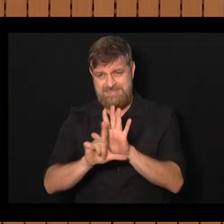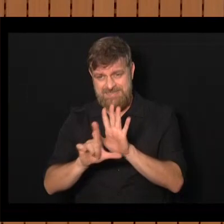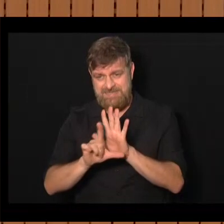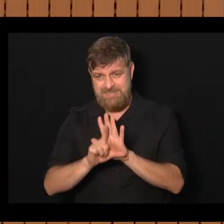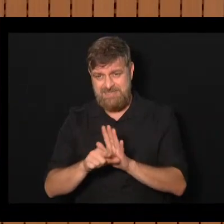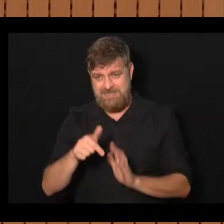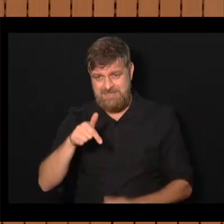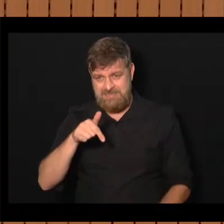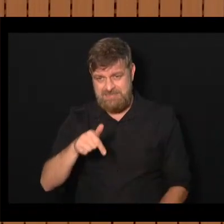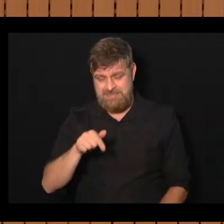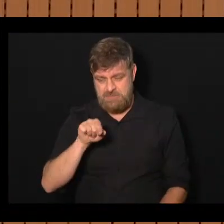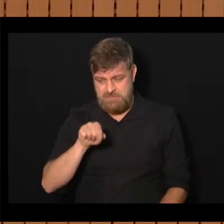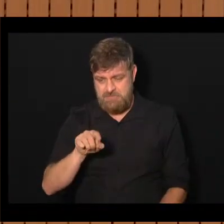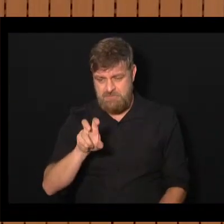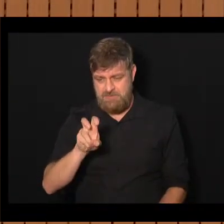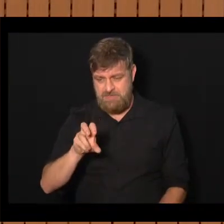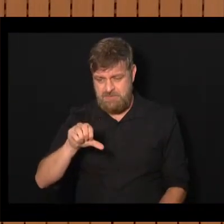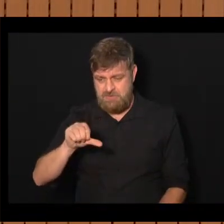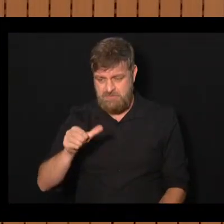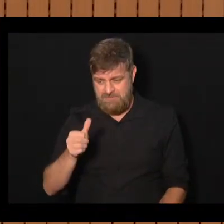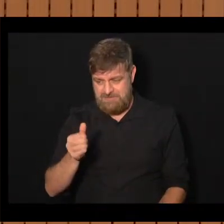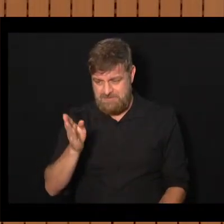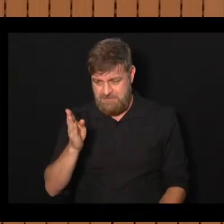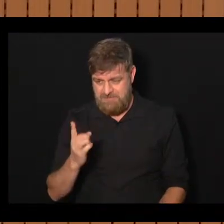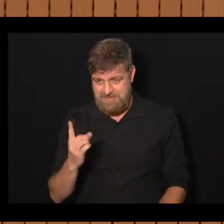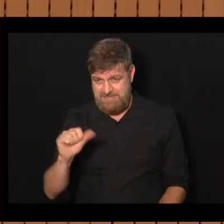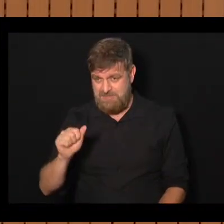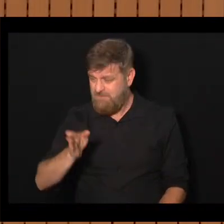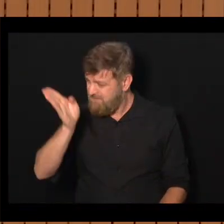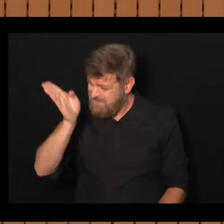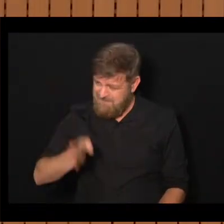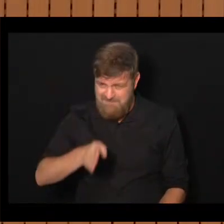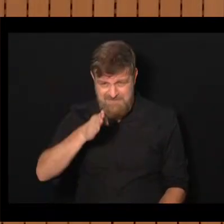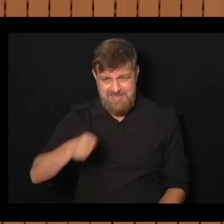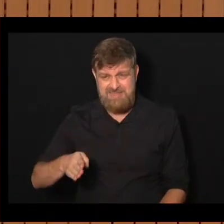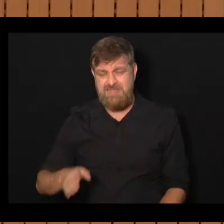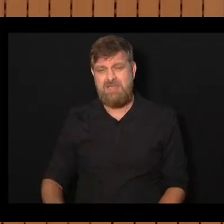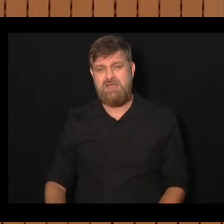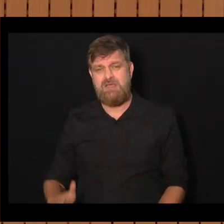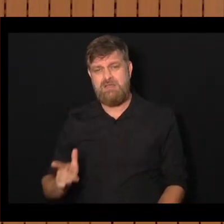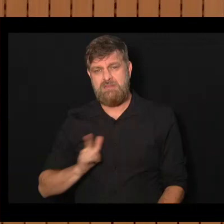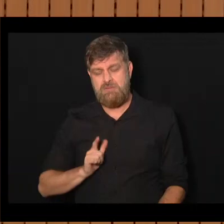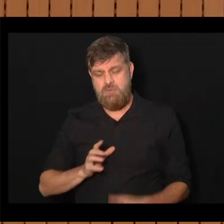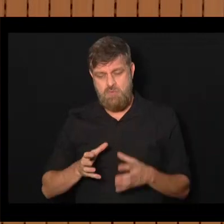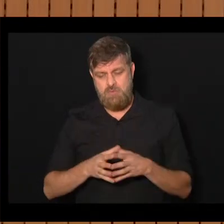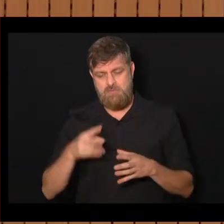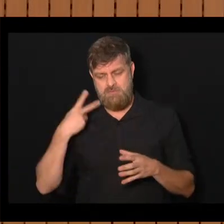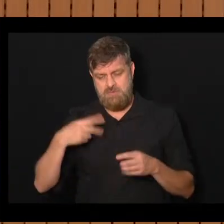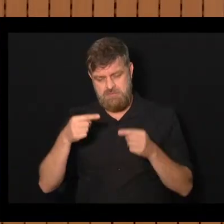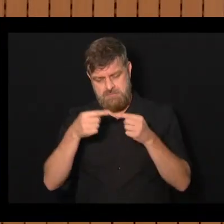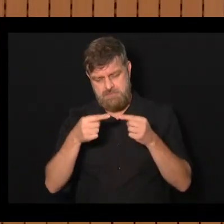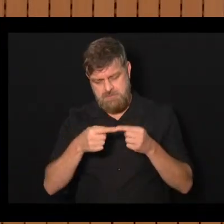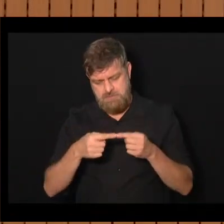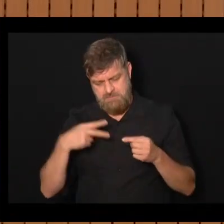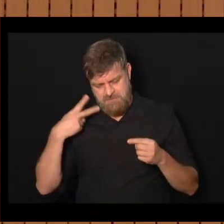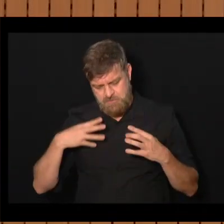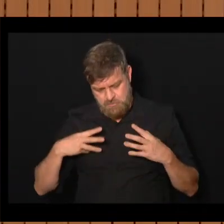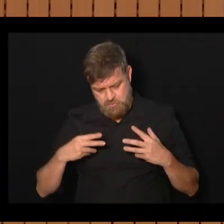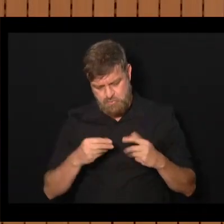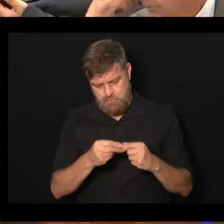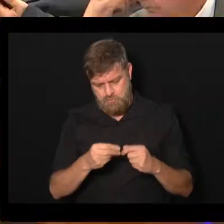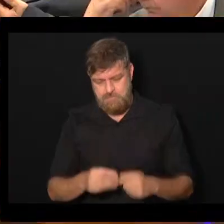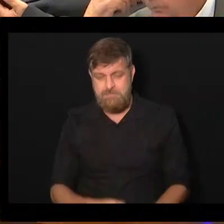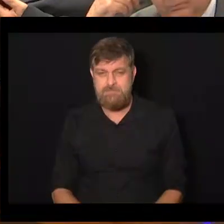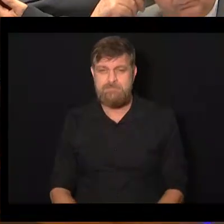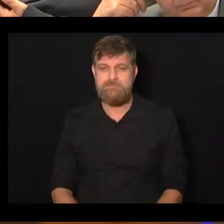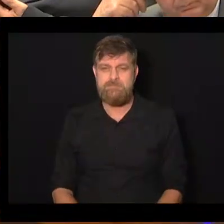lei 7.596 de 2019 e a comissão exara parecer favorável por unanimidade, senhor presidente. Com